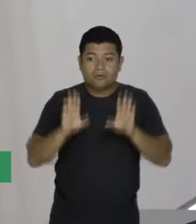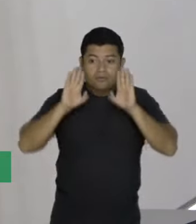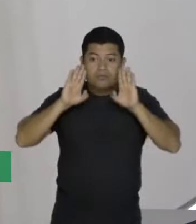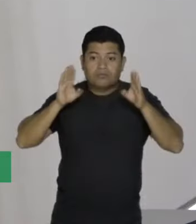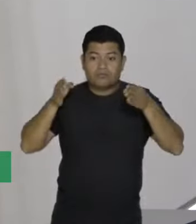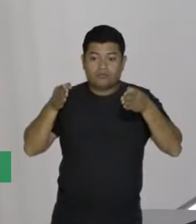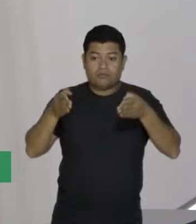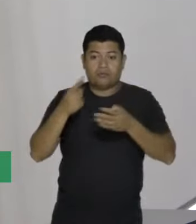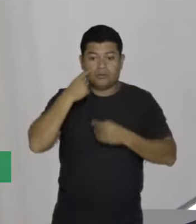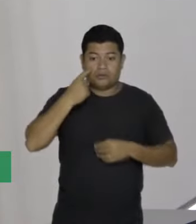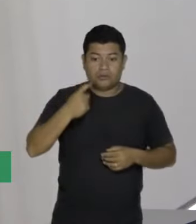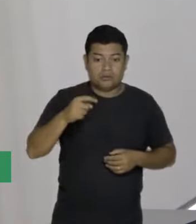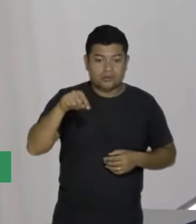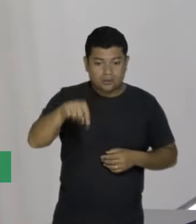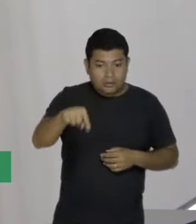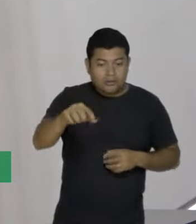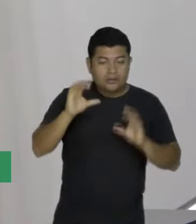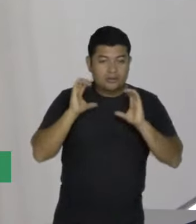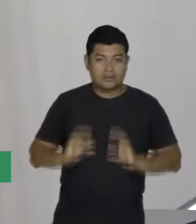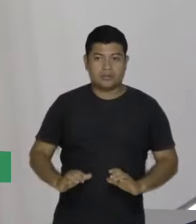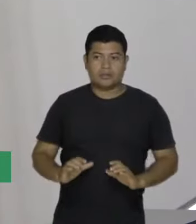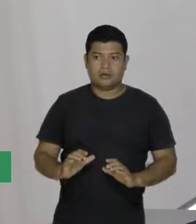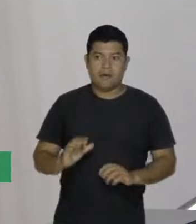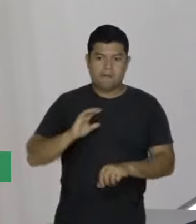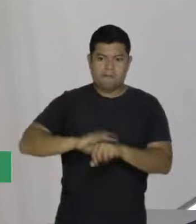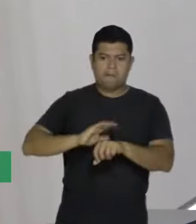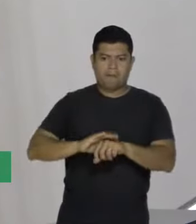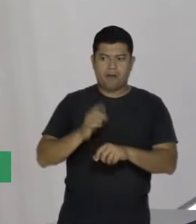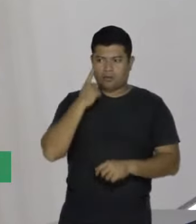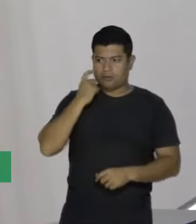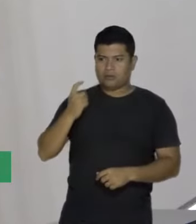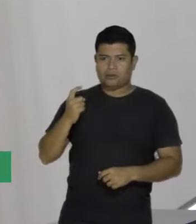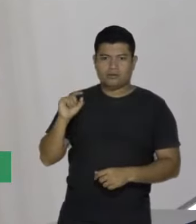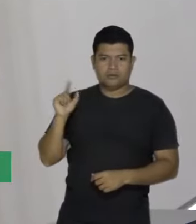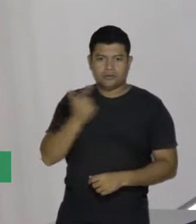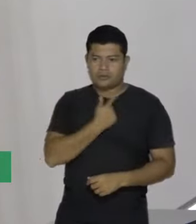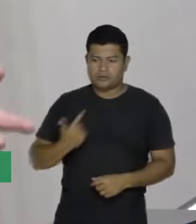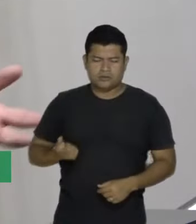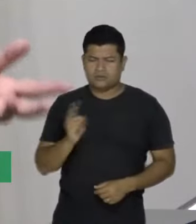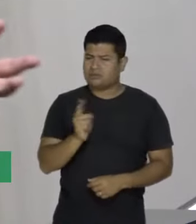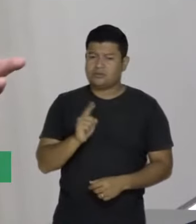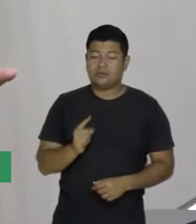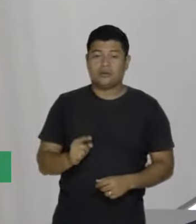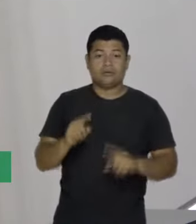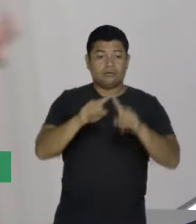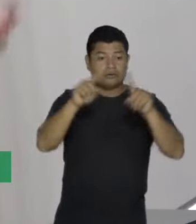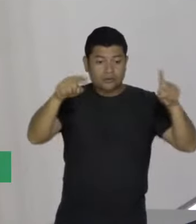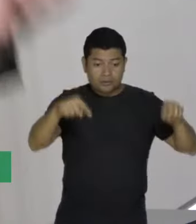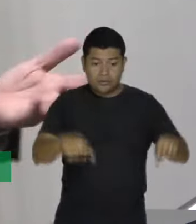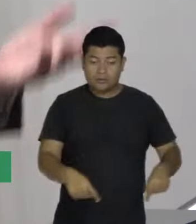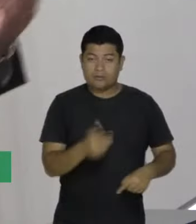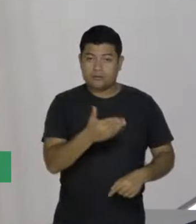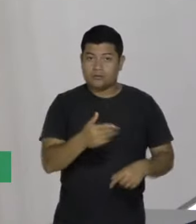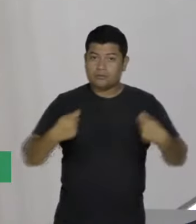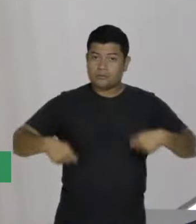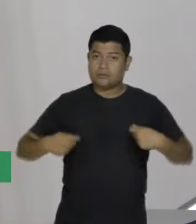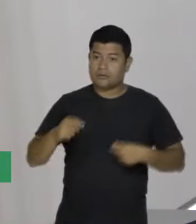do cidadão e não do estado. O servidor tem que usar o nome que lhe